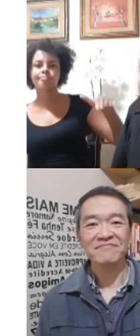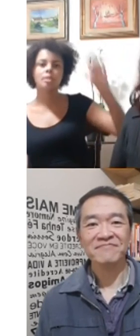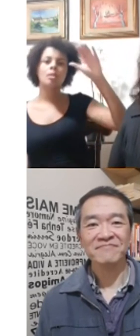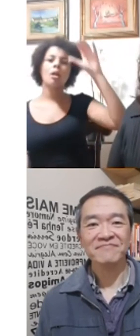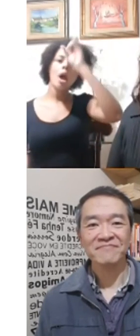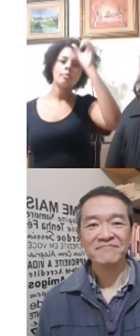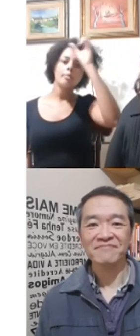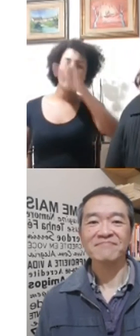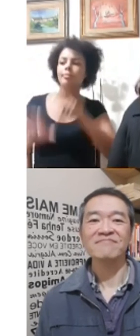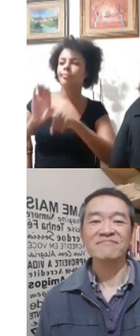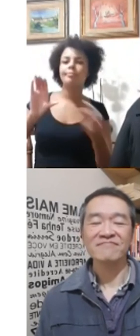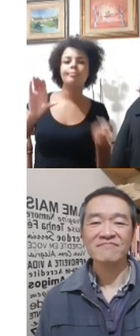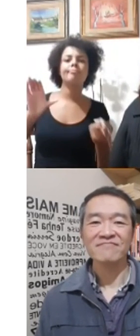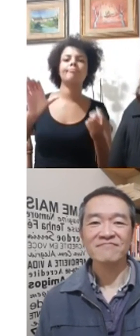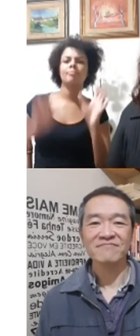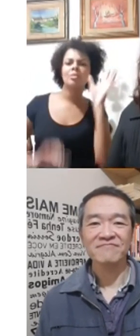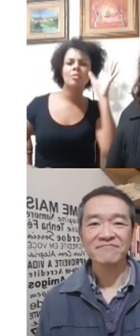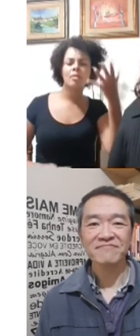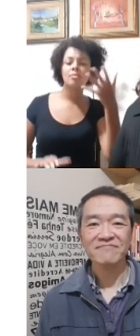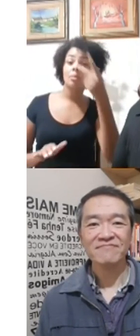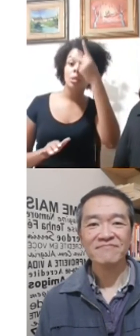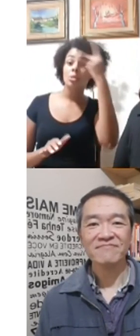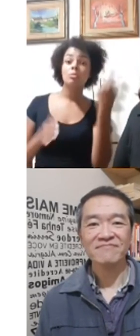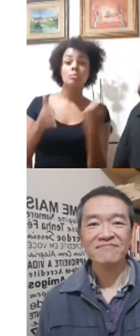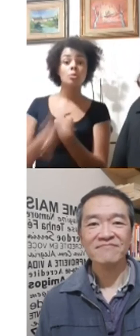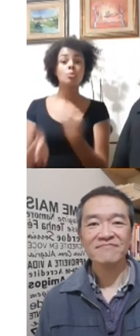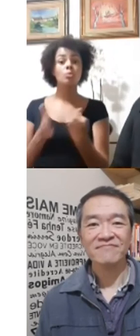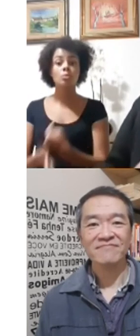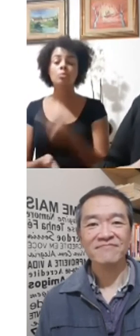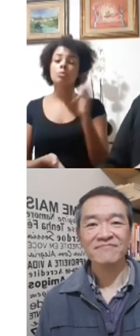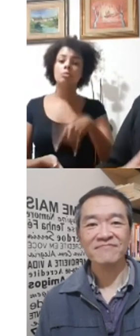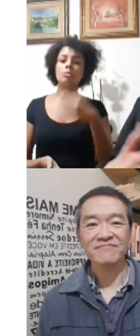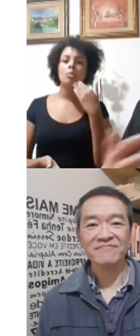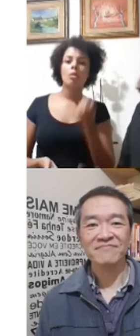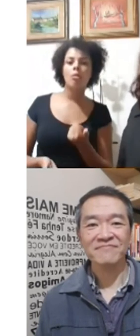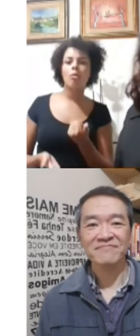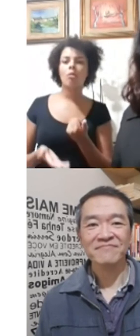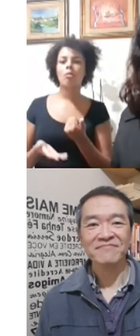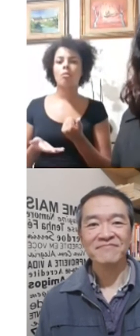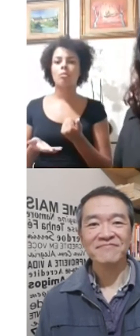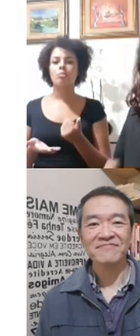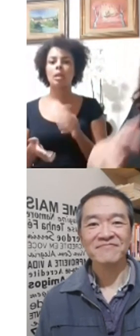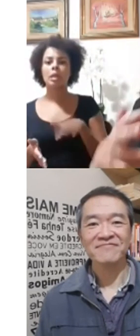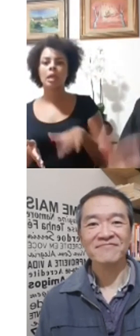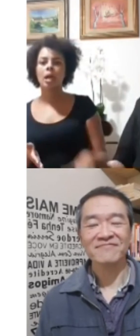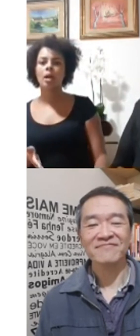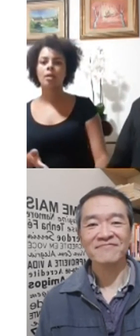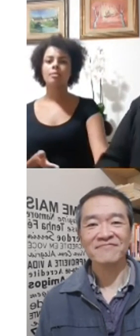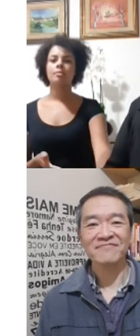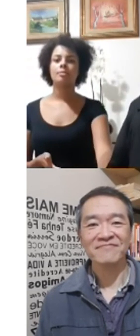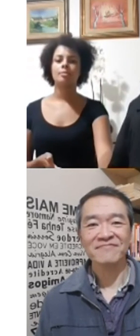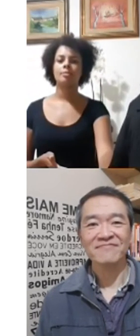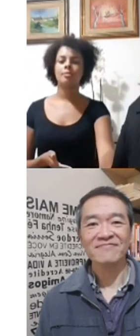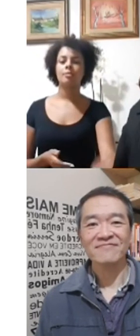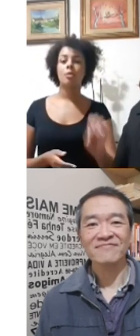e com essa bola para frente. E as pessoas me perguntam muito isso, se é melhor quando você, desde pequenininha ou quando já é adulta, e